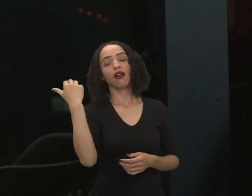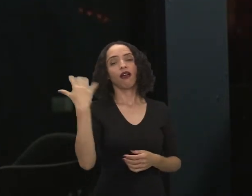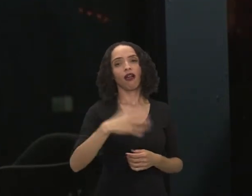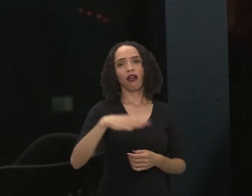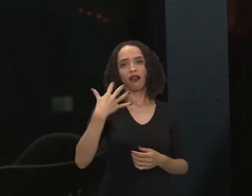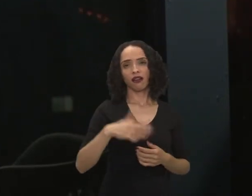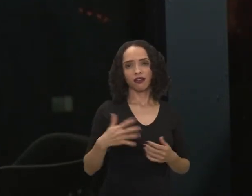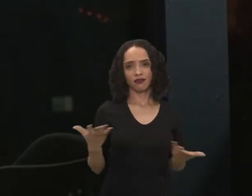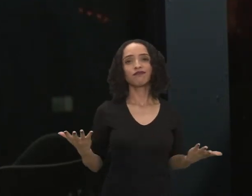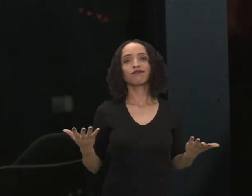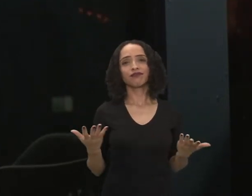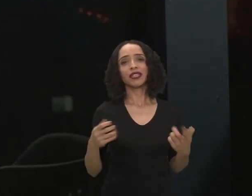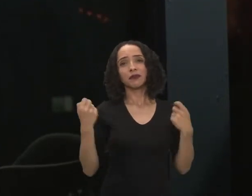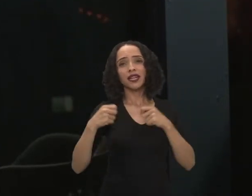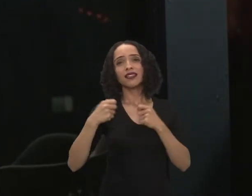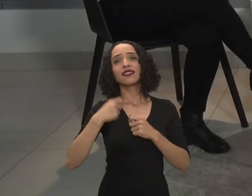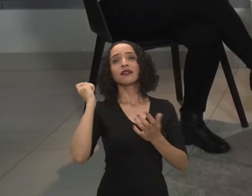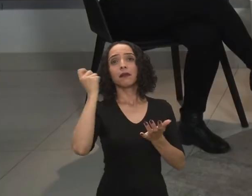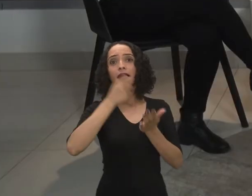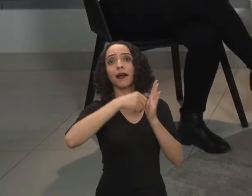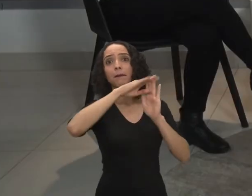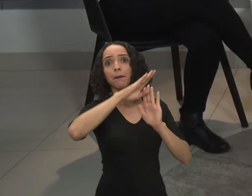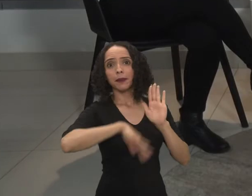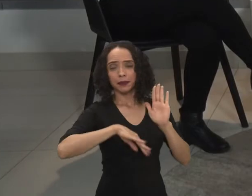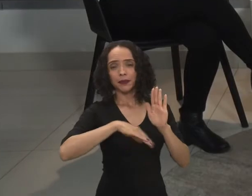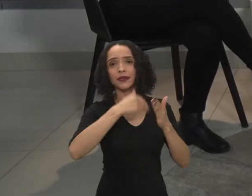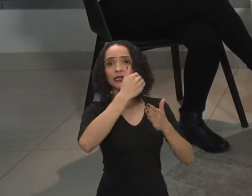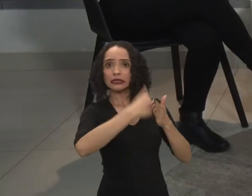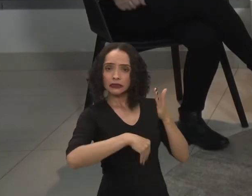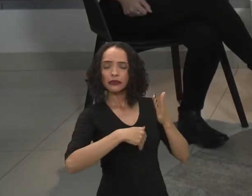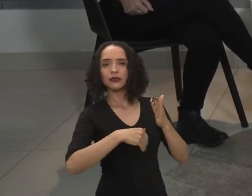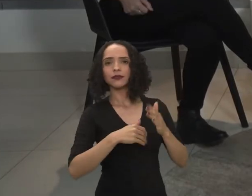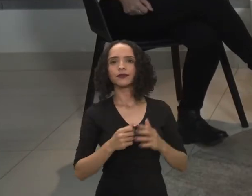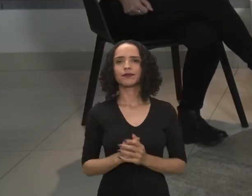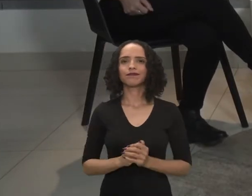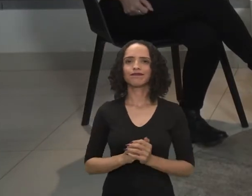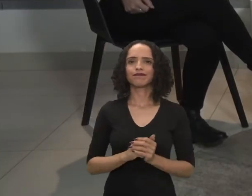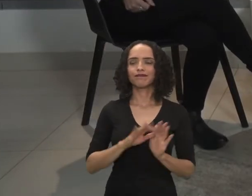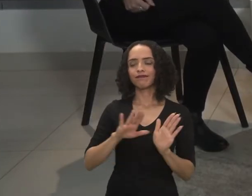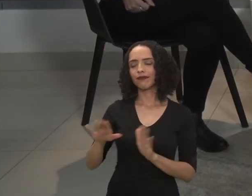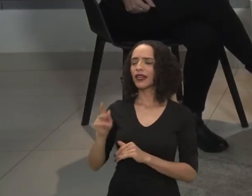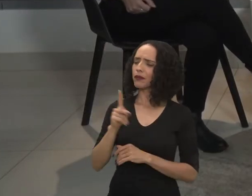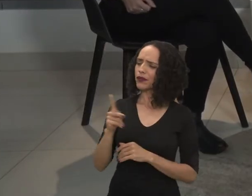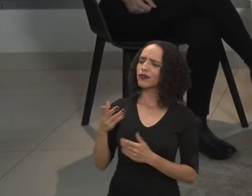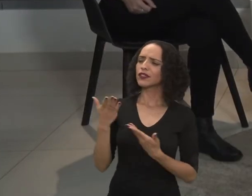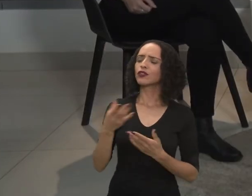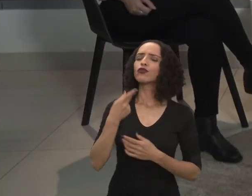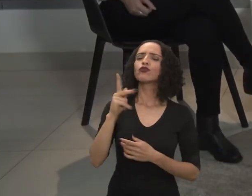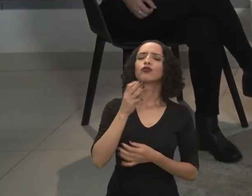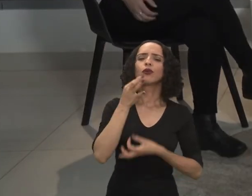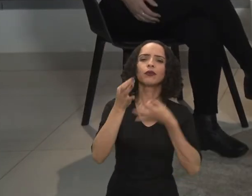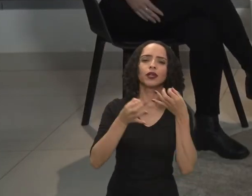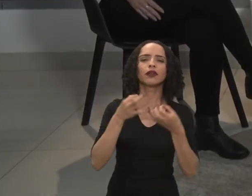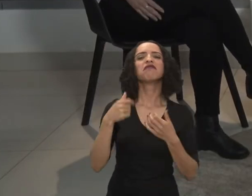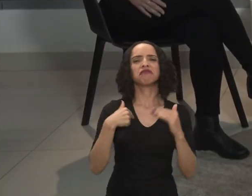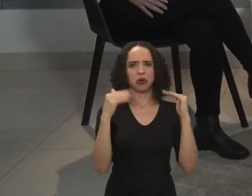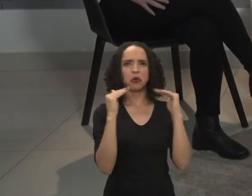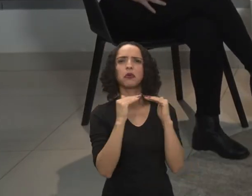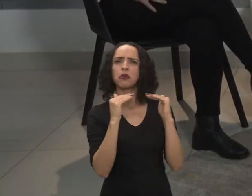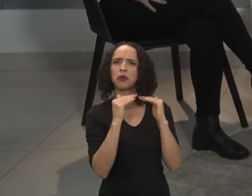mais por isso, ele não vai pagar menos. Professor Nilson, qual a sua opinião sobre esse assunto? Eu